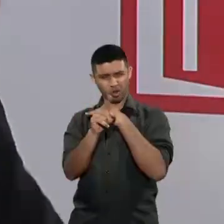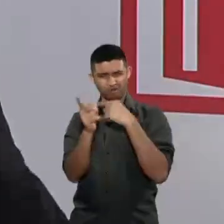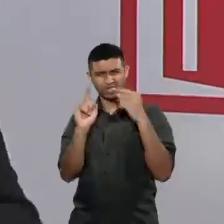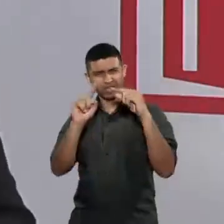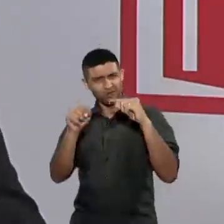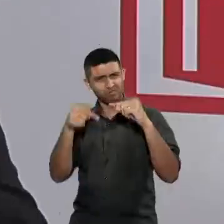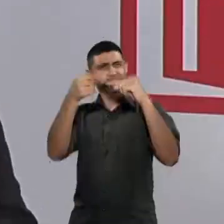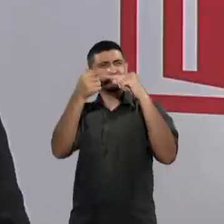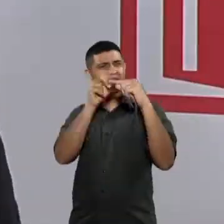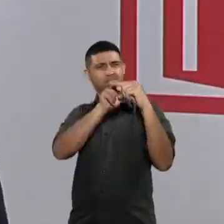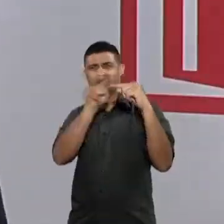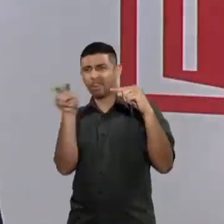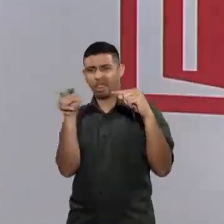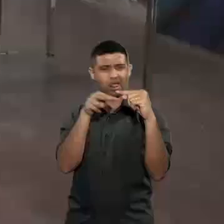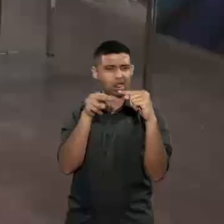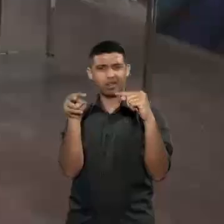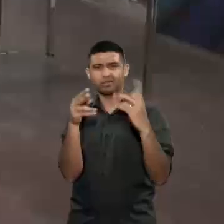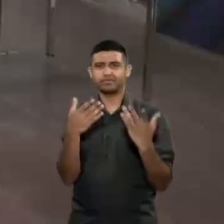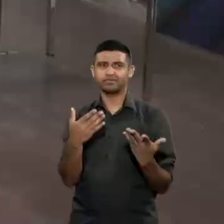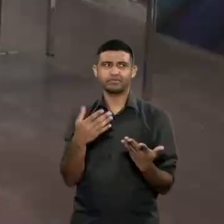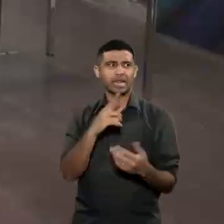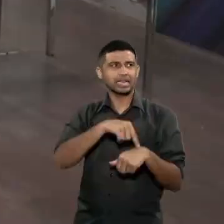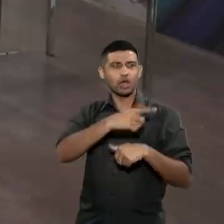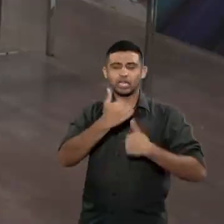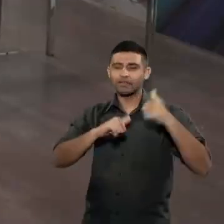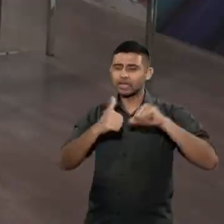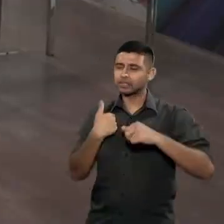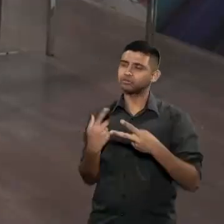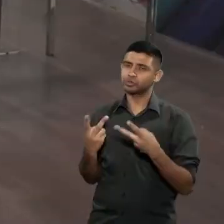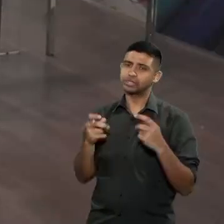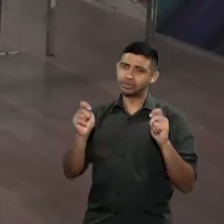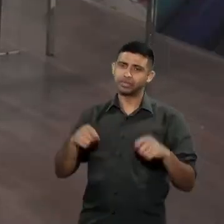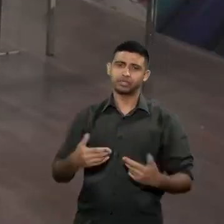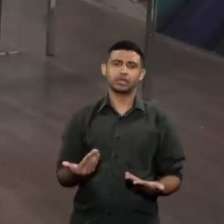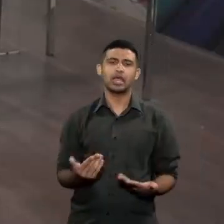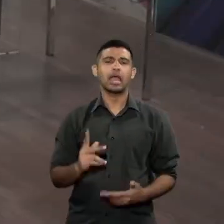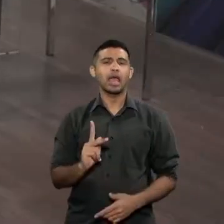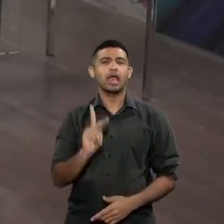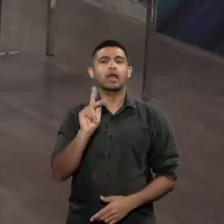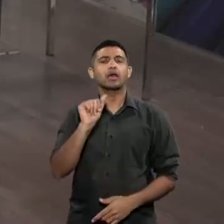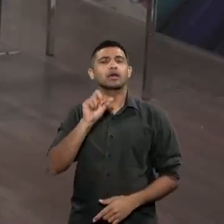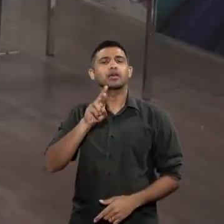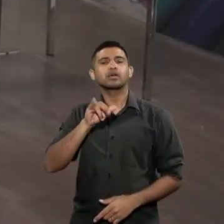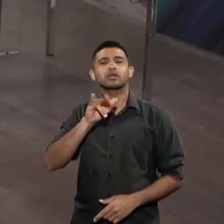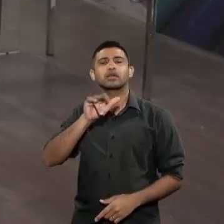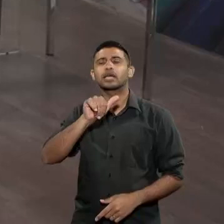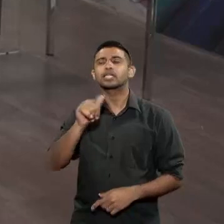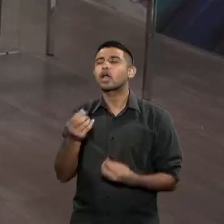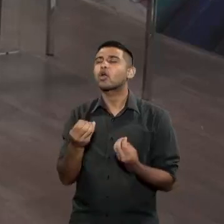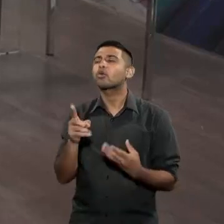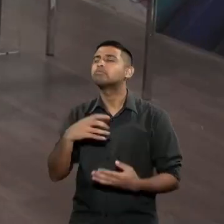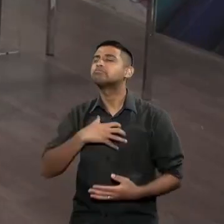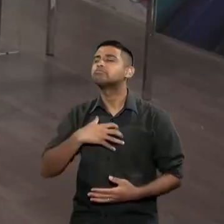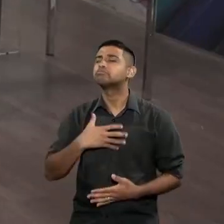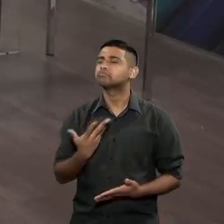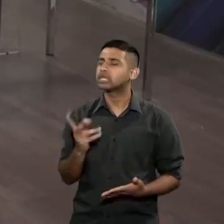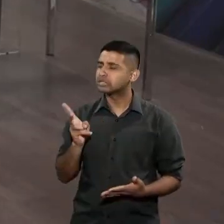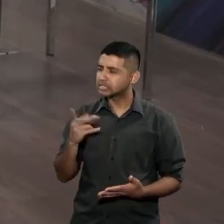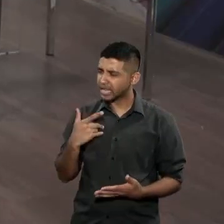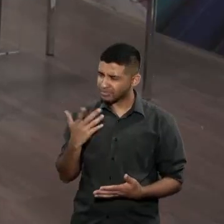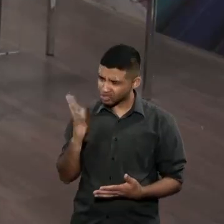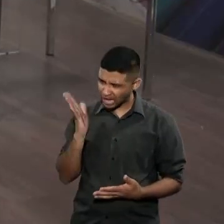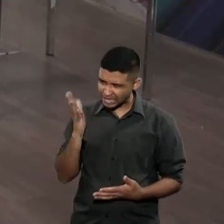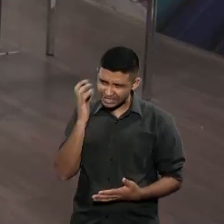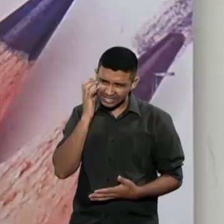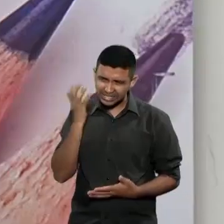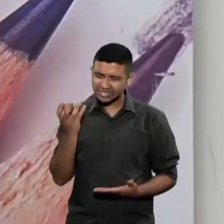voltava, vai e volta. E na avaliação a gente percebe. Karina, como é que foi para você? Desde sempre você já